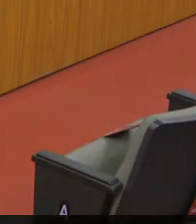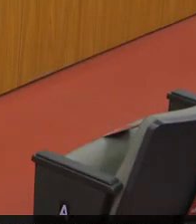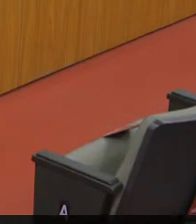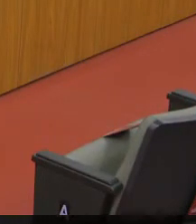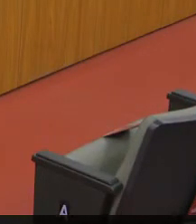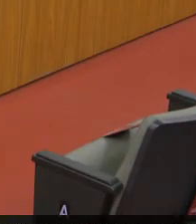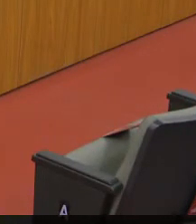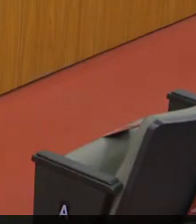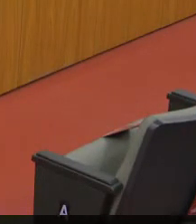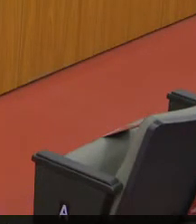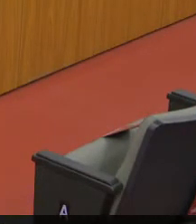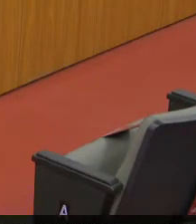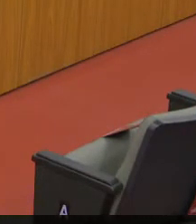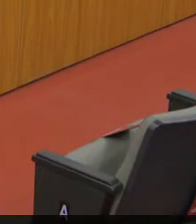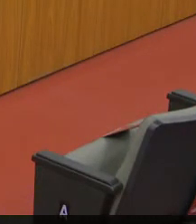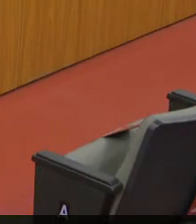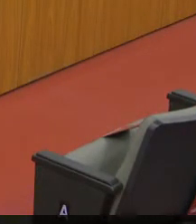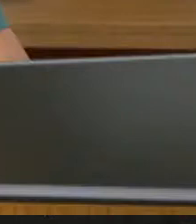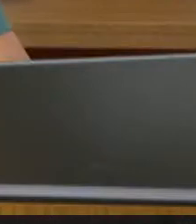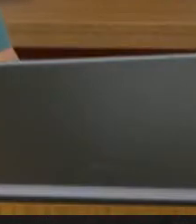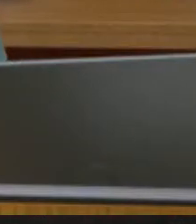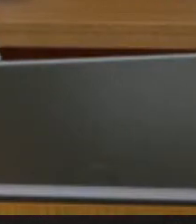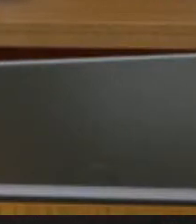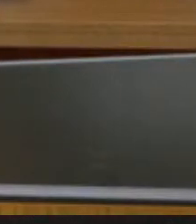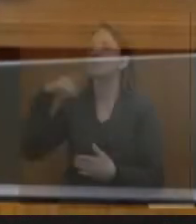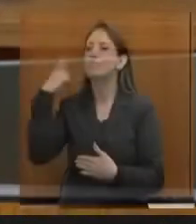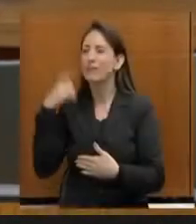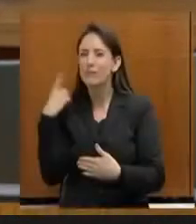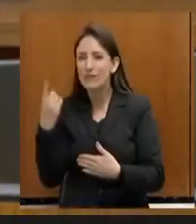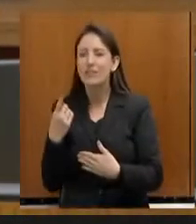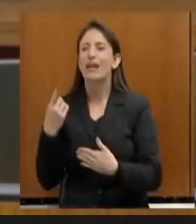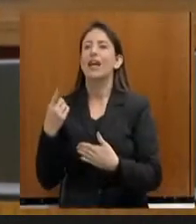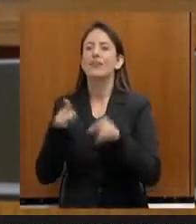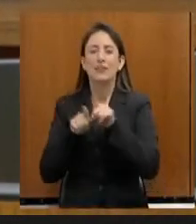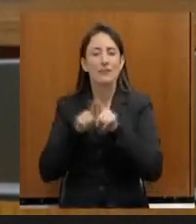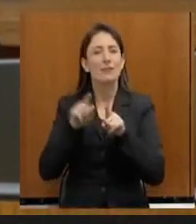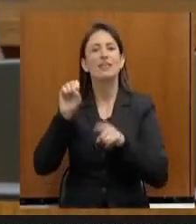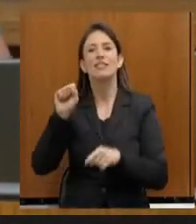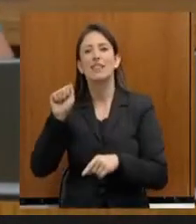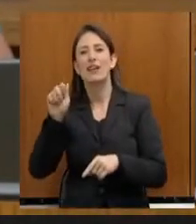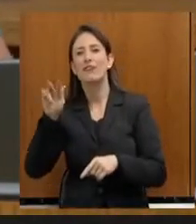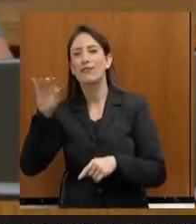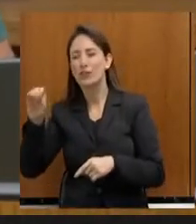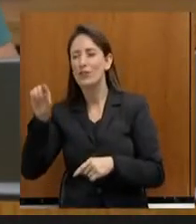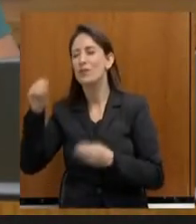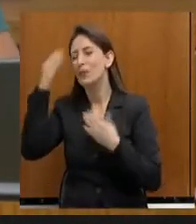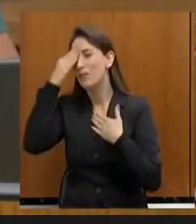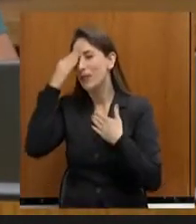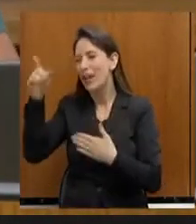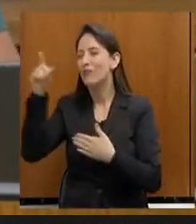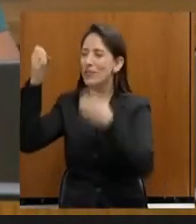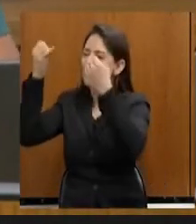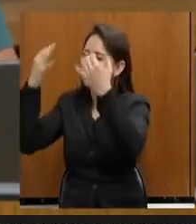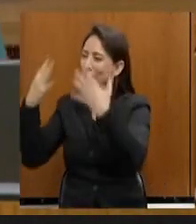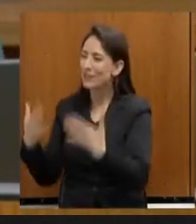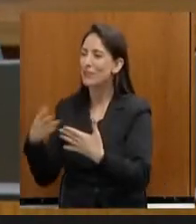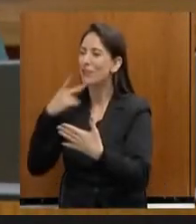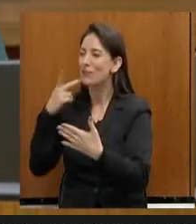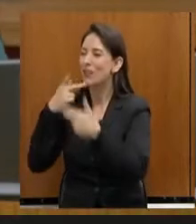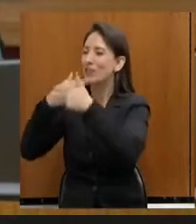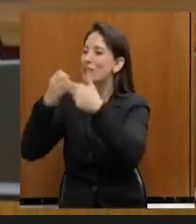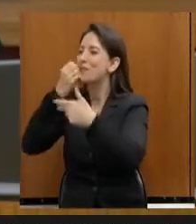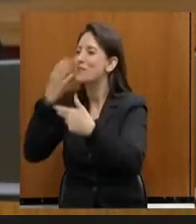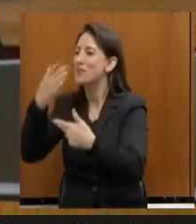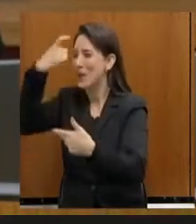pela sua fala tão especial em relação a minha pessoa você sabe também quanta é